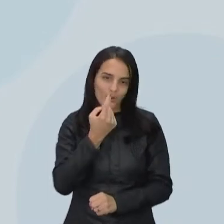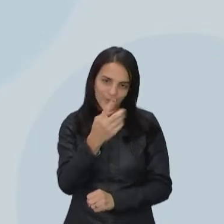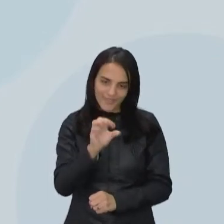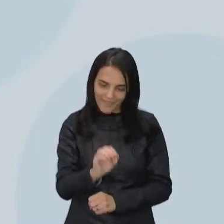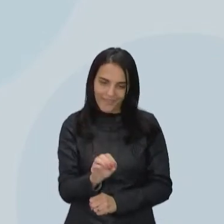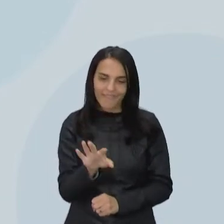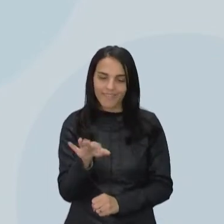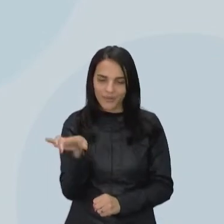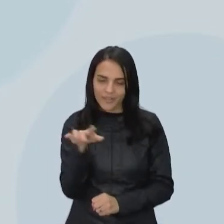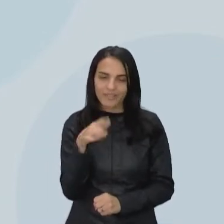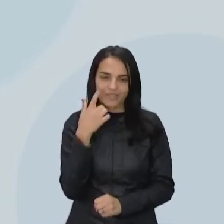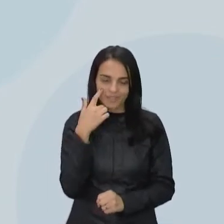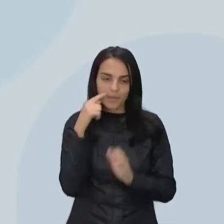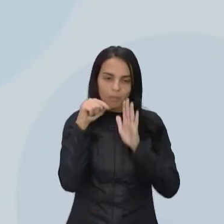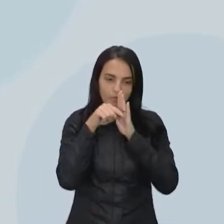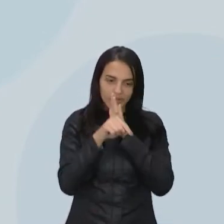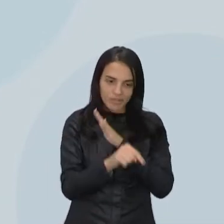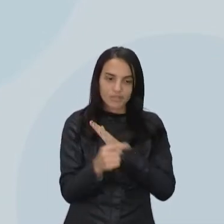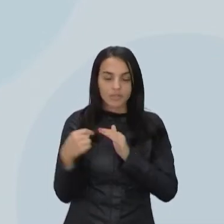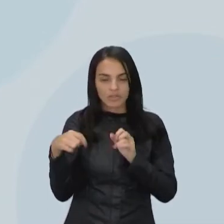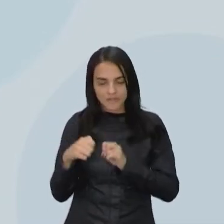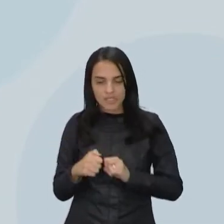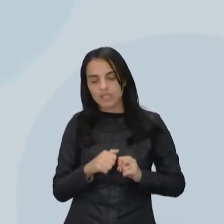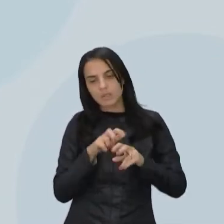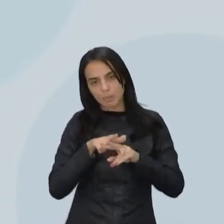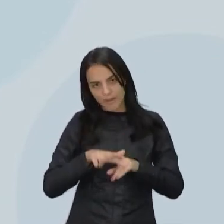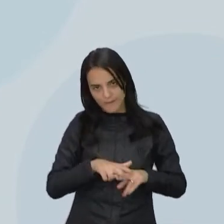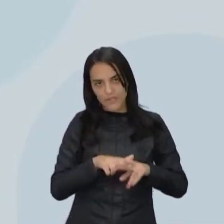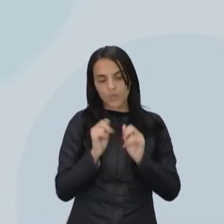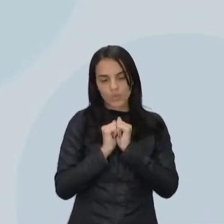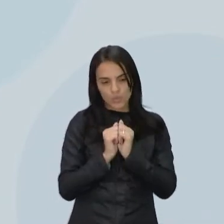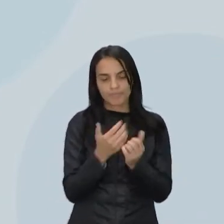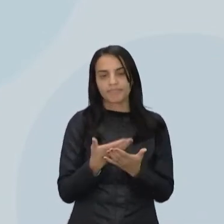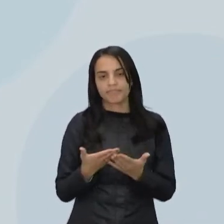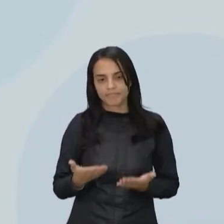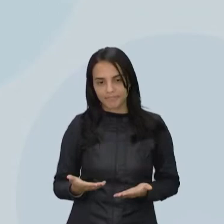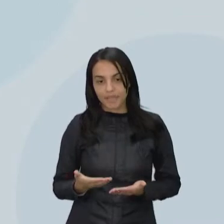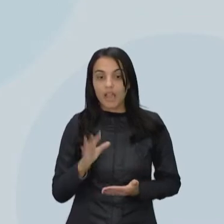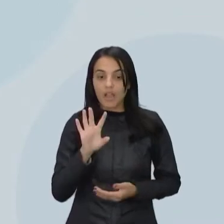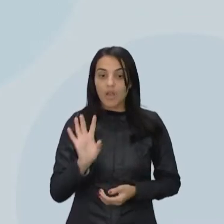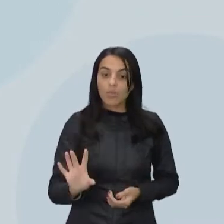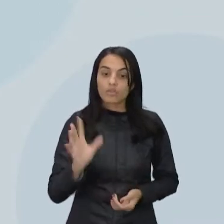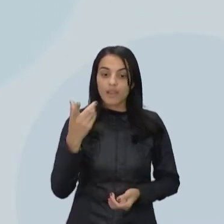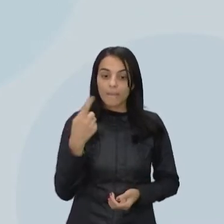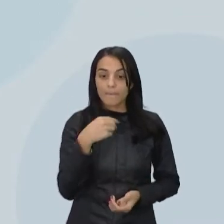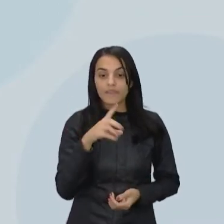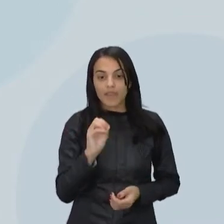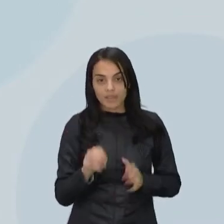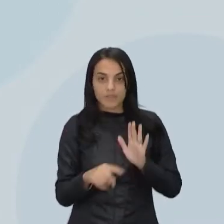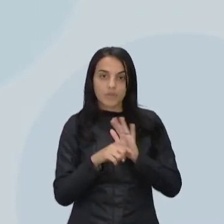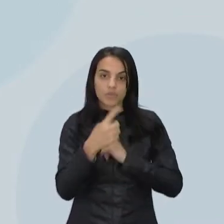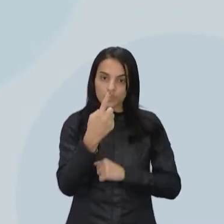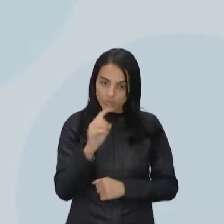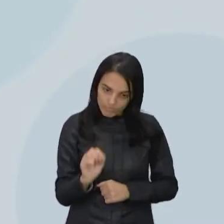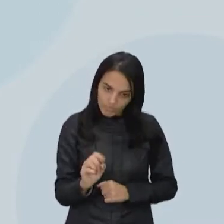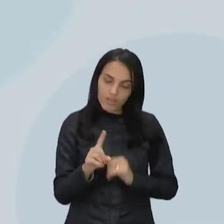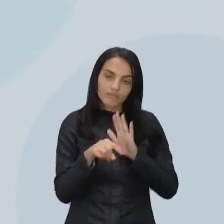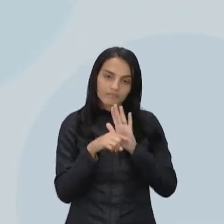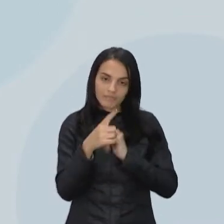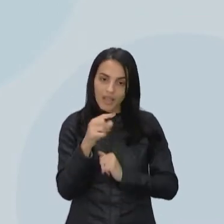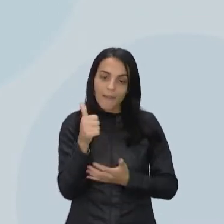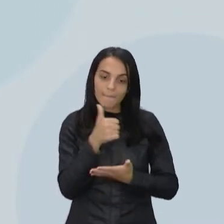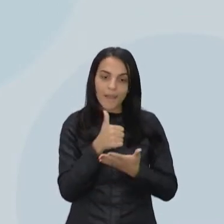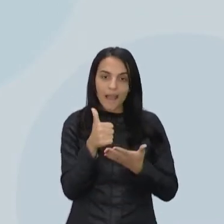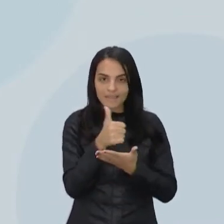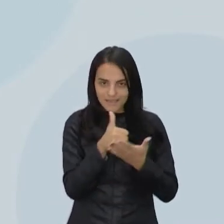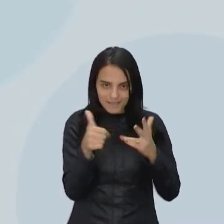fazendo aprofundamento aqui e está fazendo uma revisãozinha com você. Acontece que 10 a menos 1, 10 a menos 1 tem a mesma